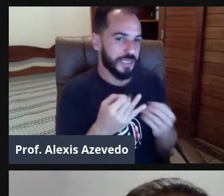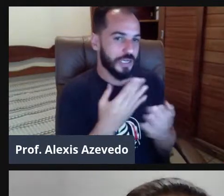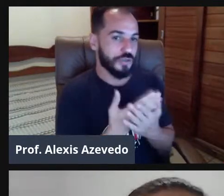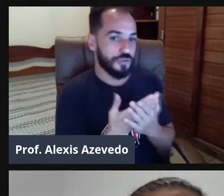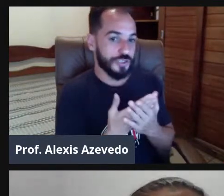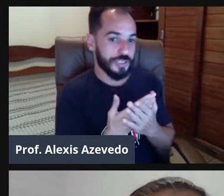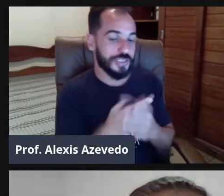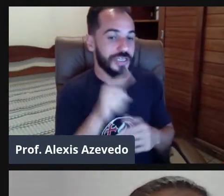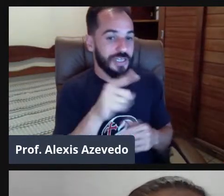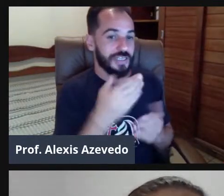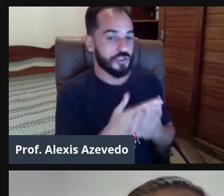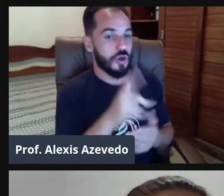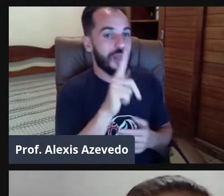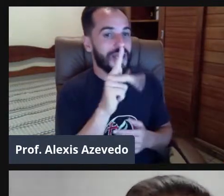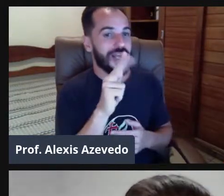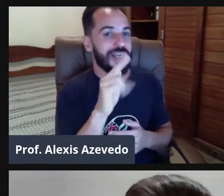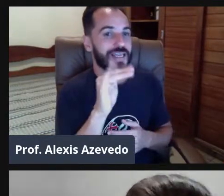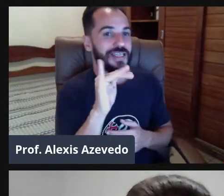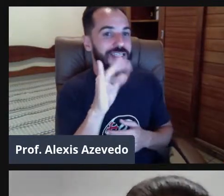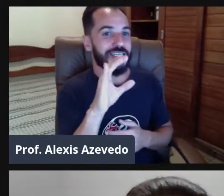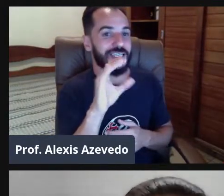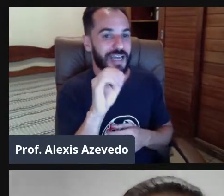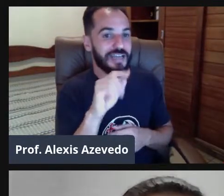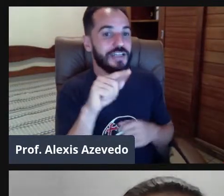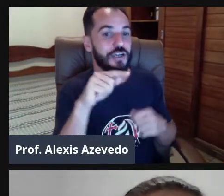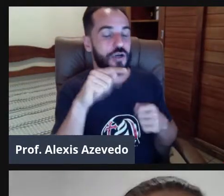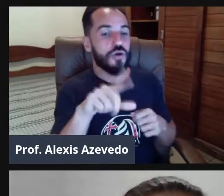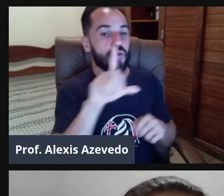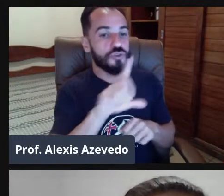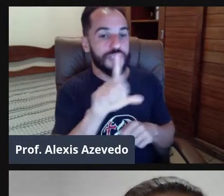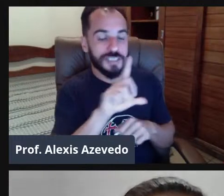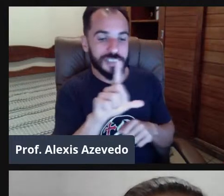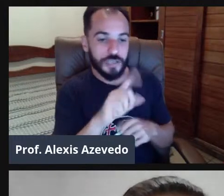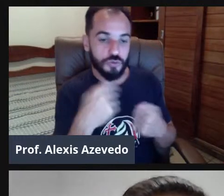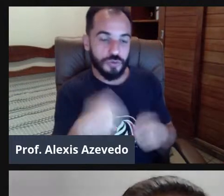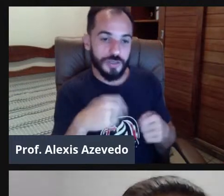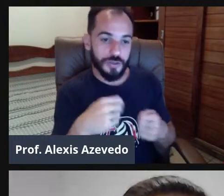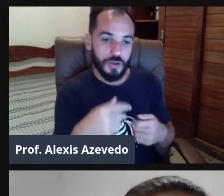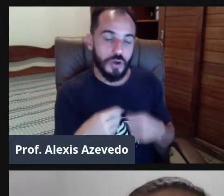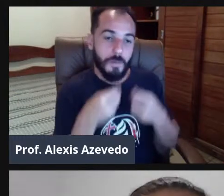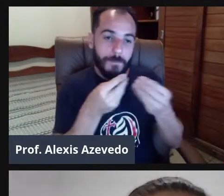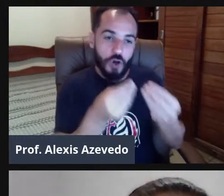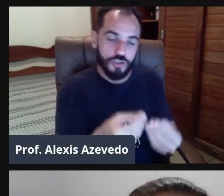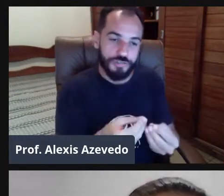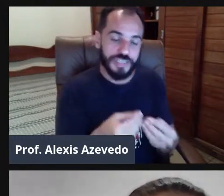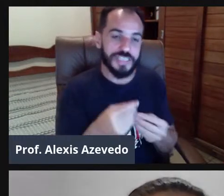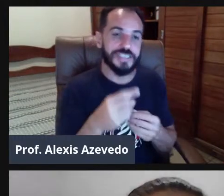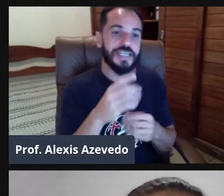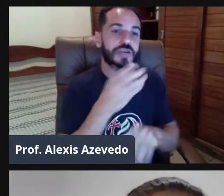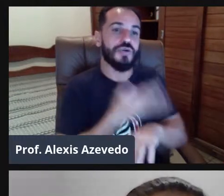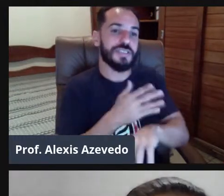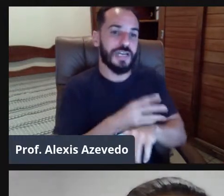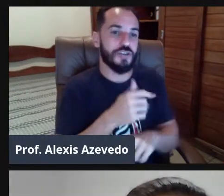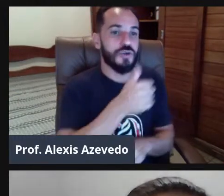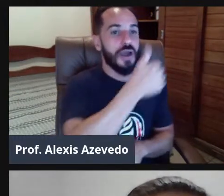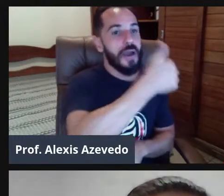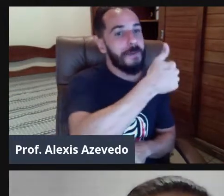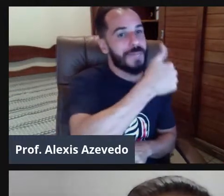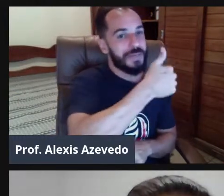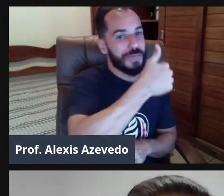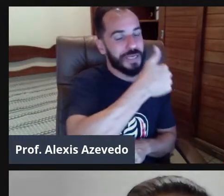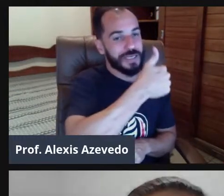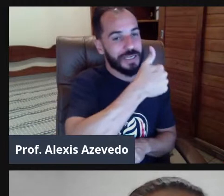por oferecer os estágios. Existem duas formas. Uma forma é essa, onde o professor